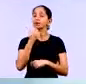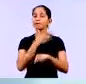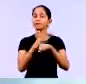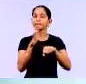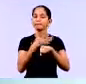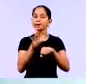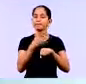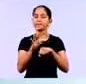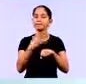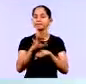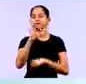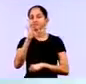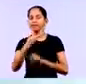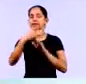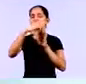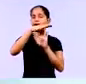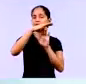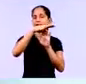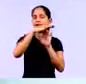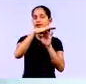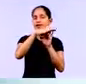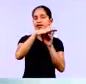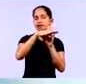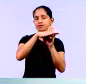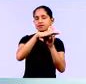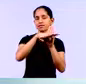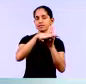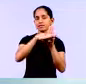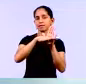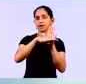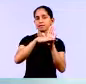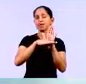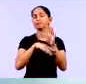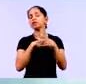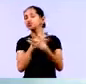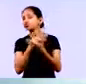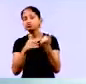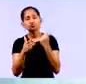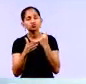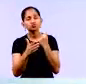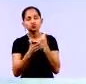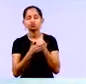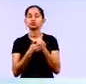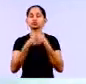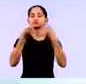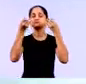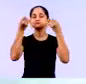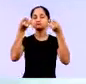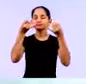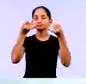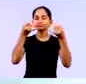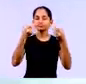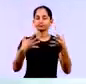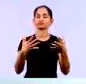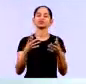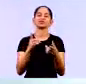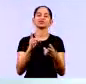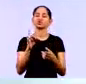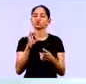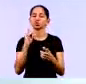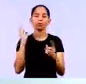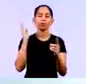vem orçamento de produção, mão de obra, despesas operacionais, enfim. Se for uma empresa